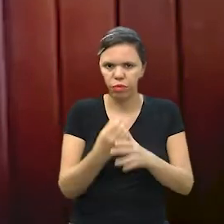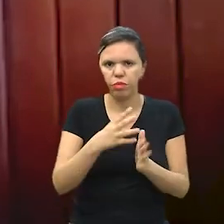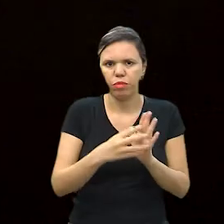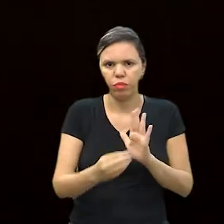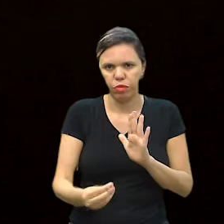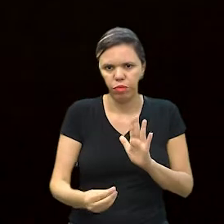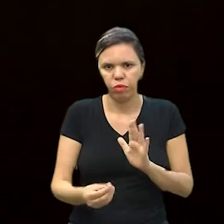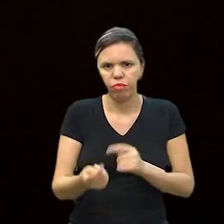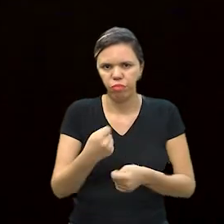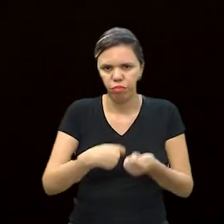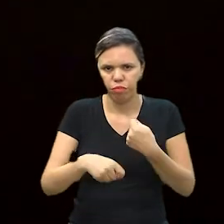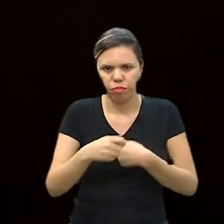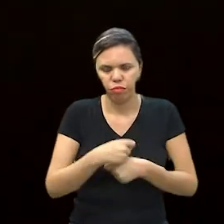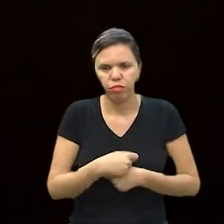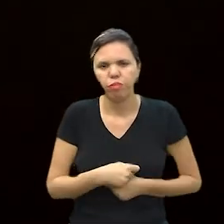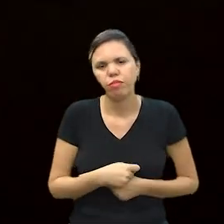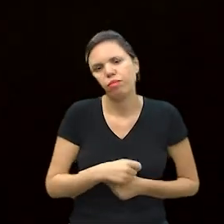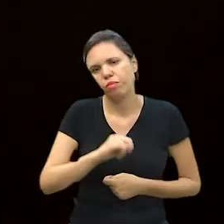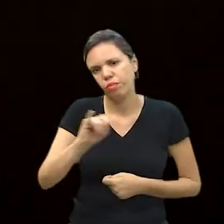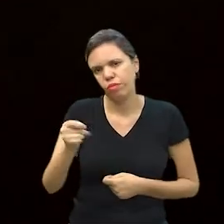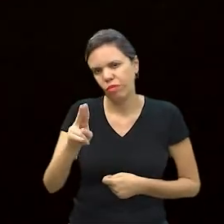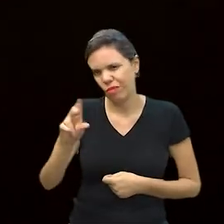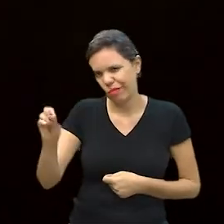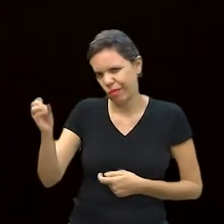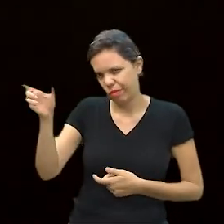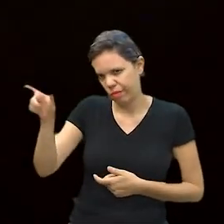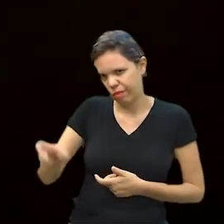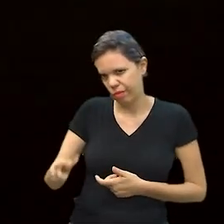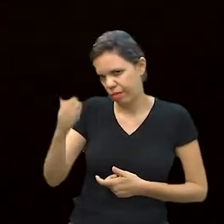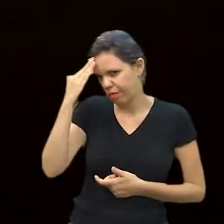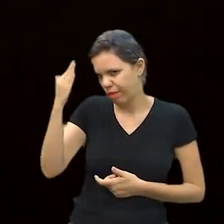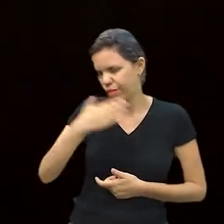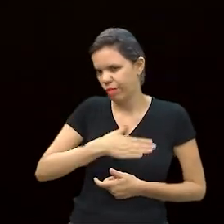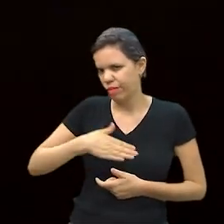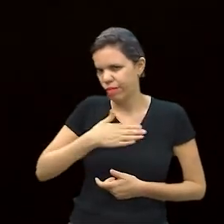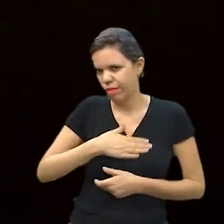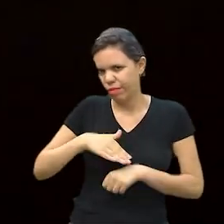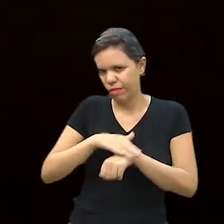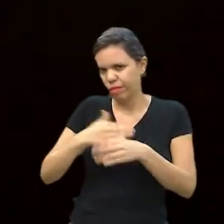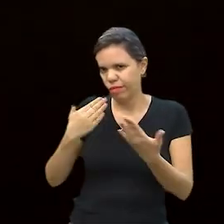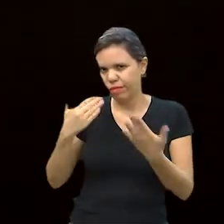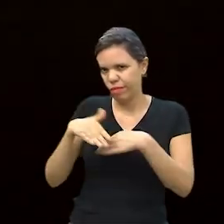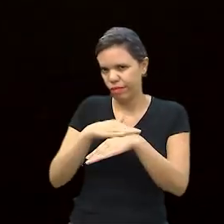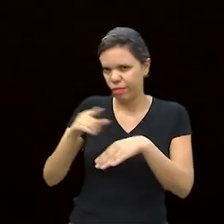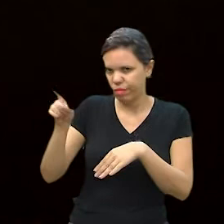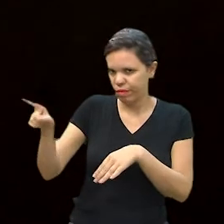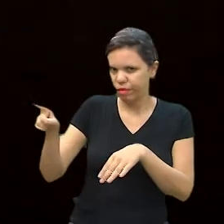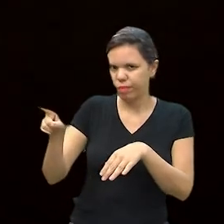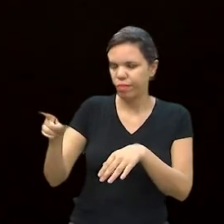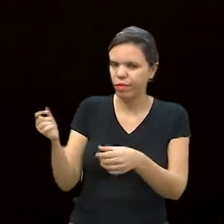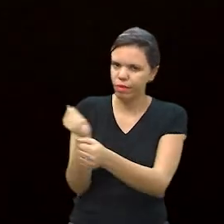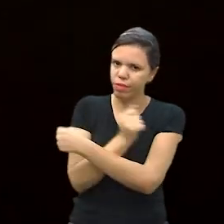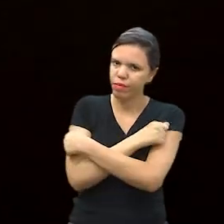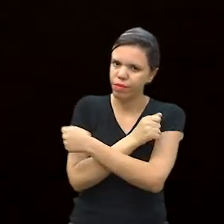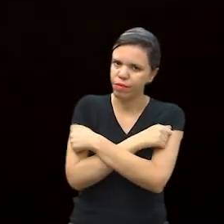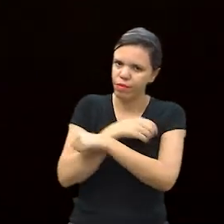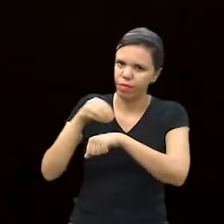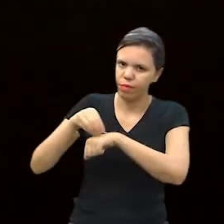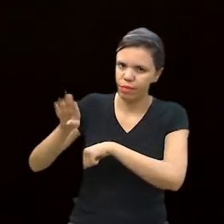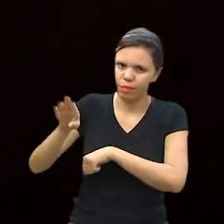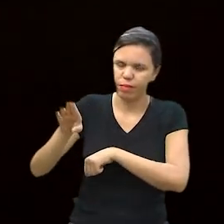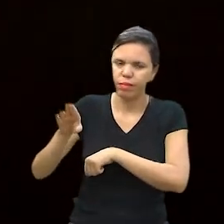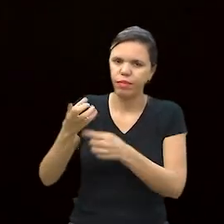modelo. Júlio, eu agradeço, adorei conversar com você, deixo aqui o meu abraço